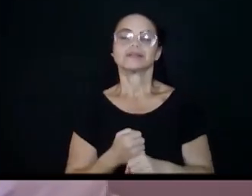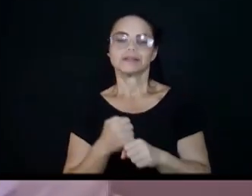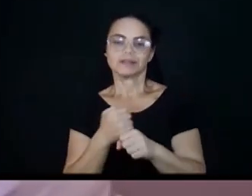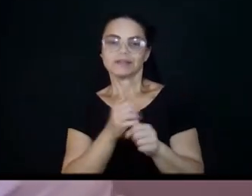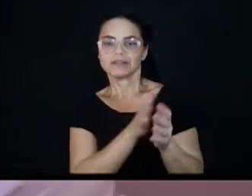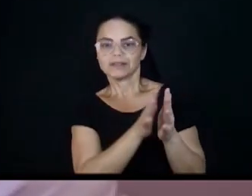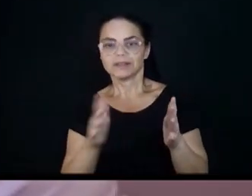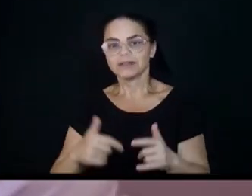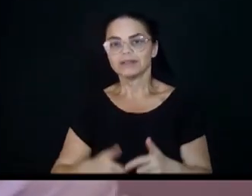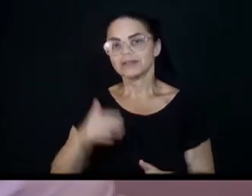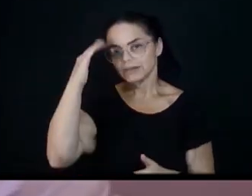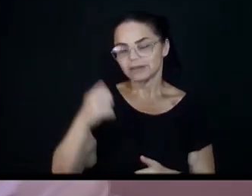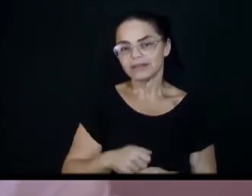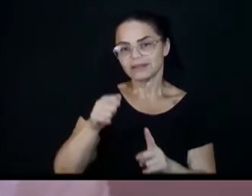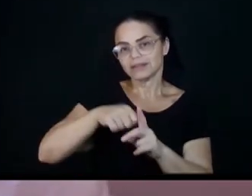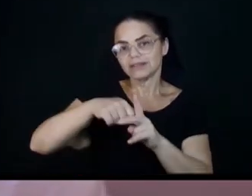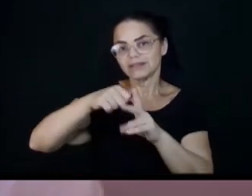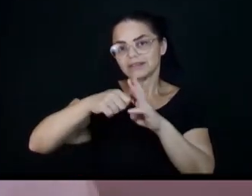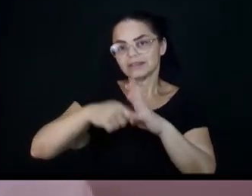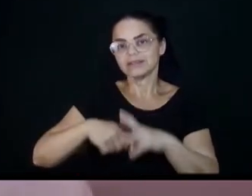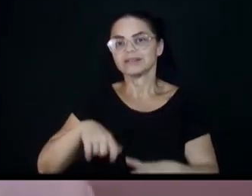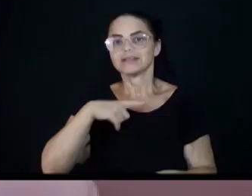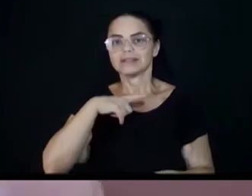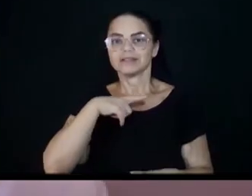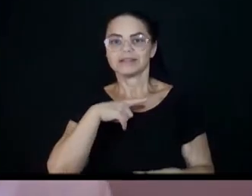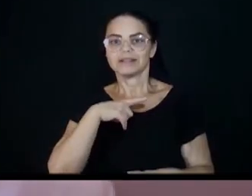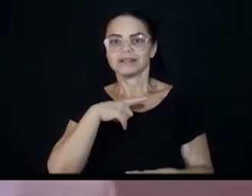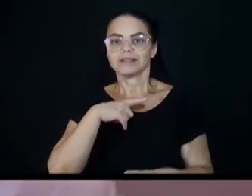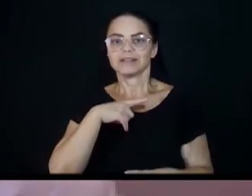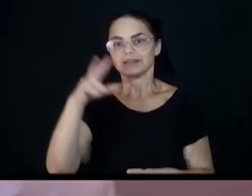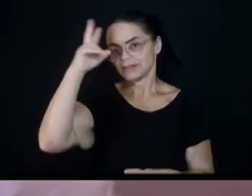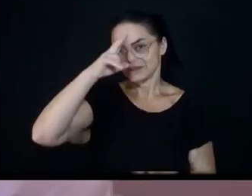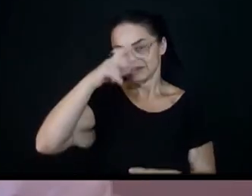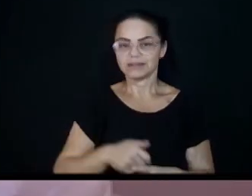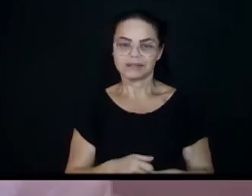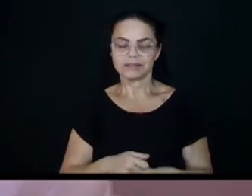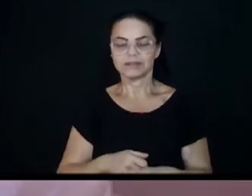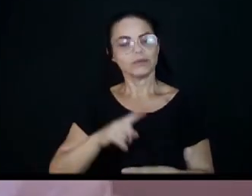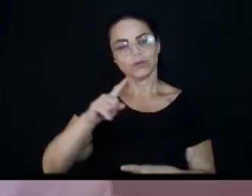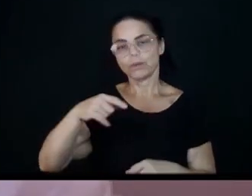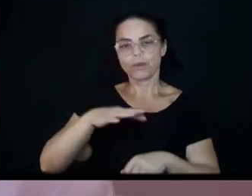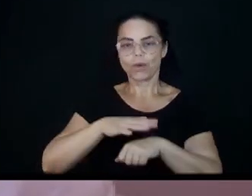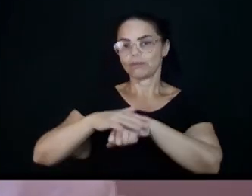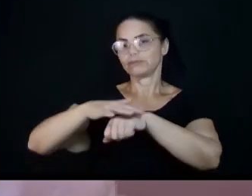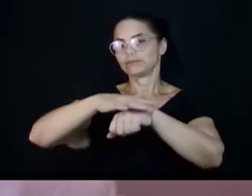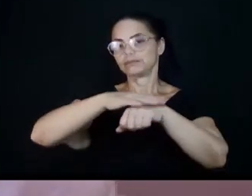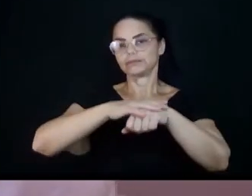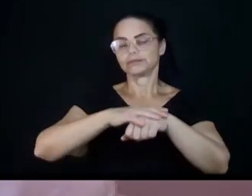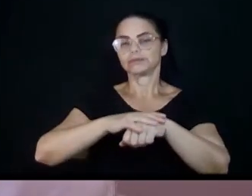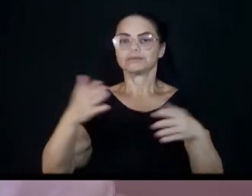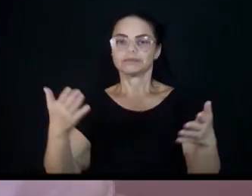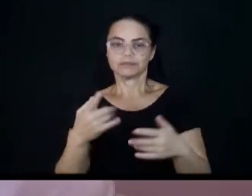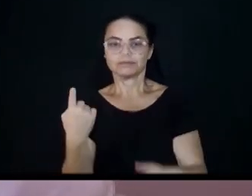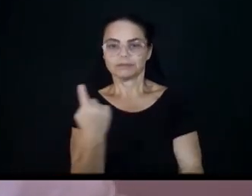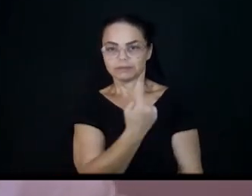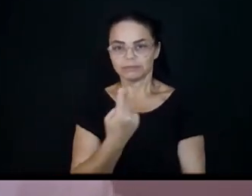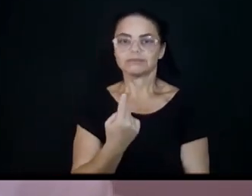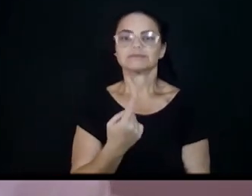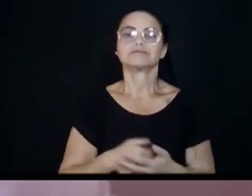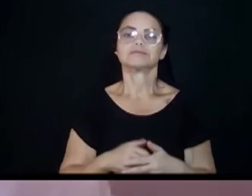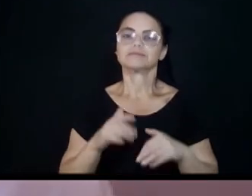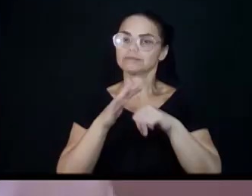mês existe uma ênfase em alguma outra doença. Mas no caso nosso, que são doenças